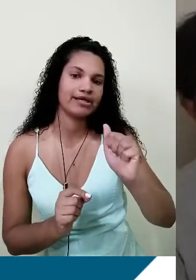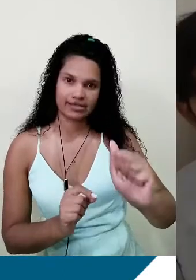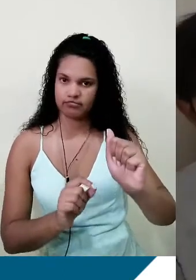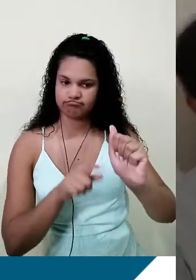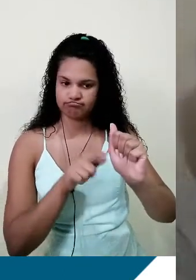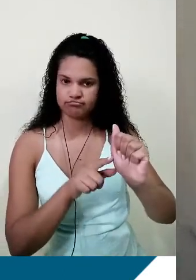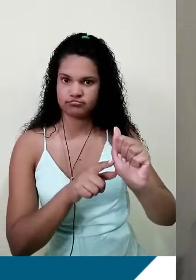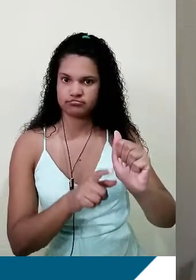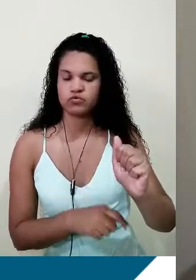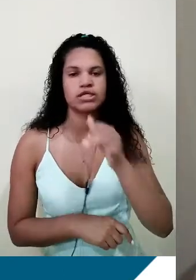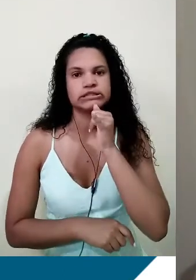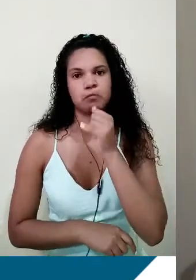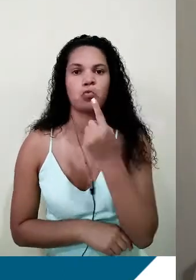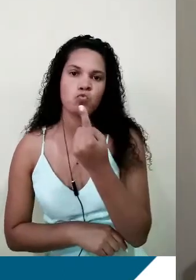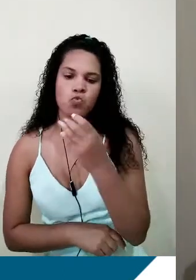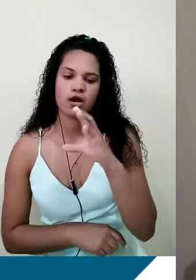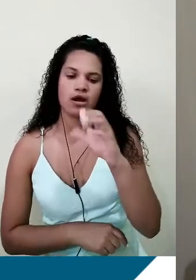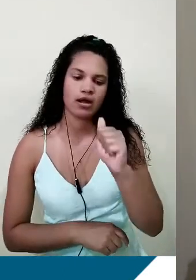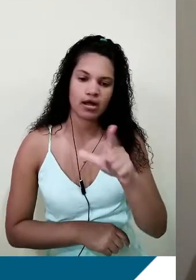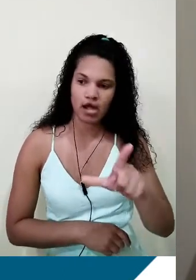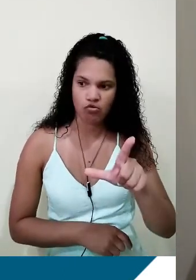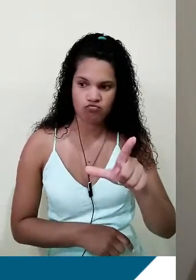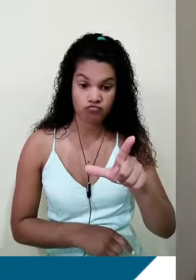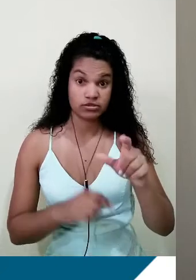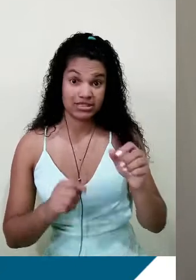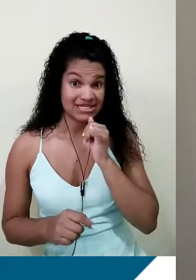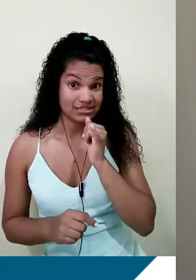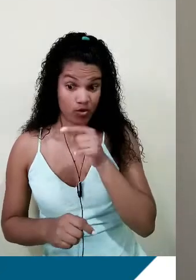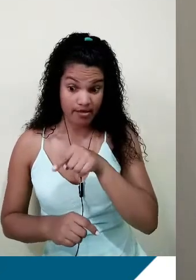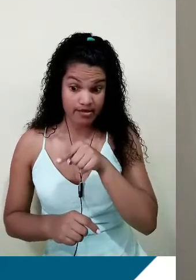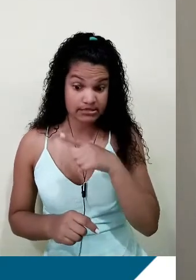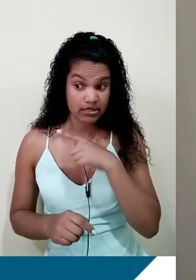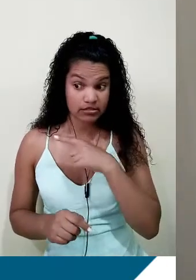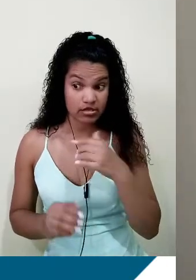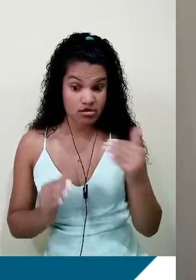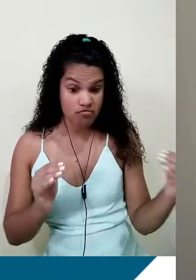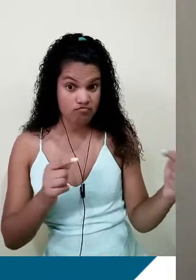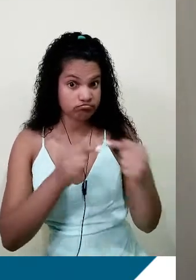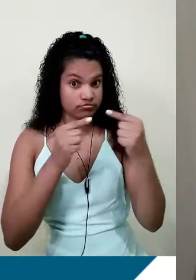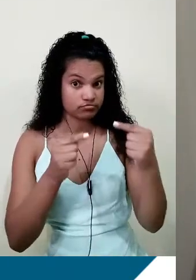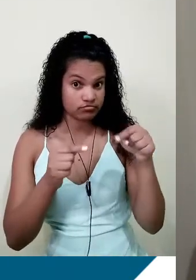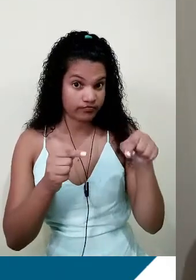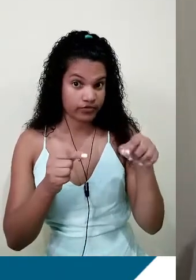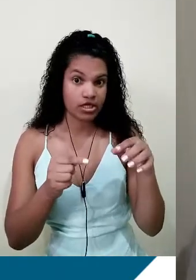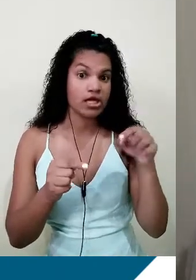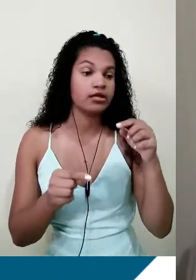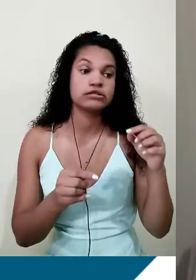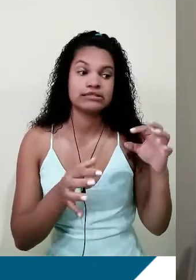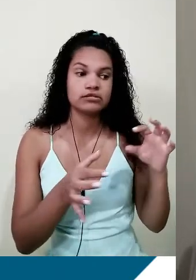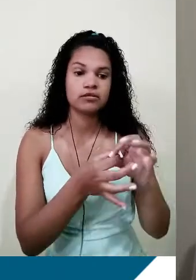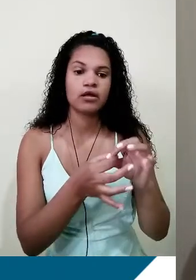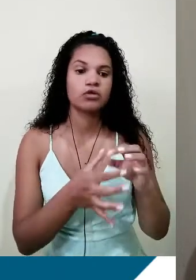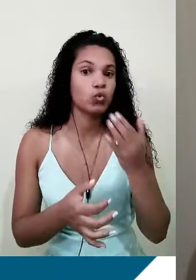Uma curiosidade é que esta caloria aqui, ela tem uma equivalência com a caloria dos alimentos. A dos alimentos, com